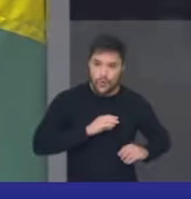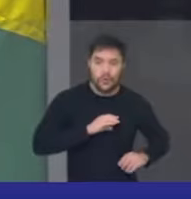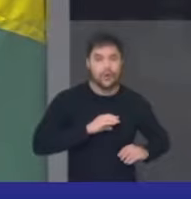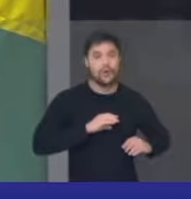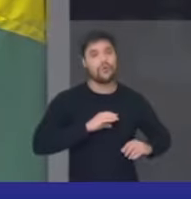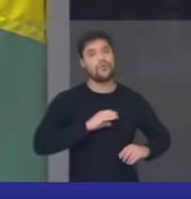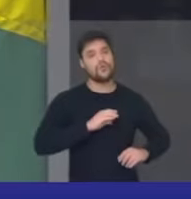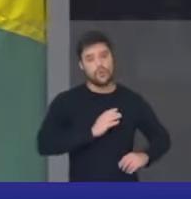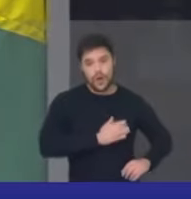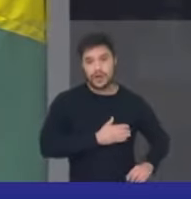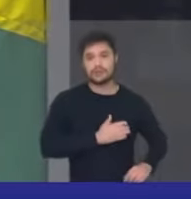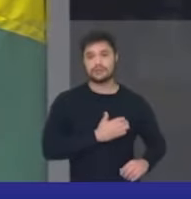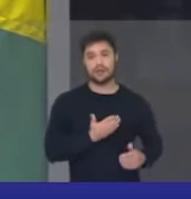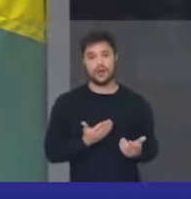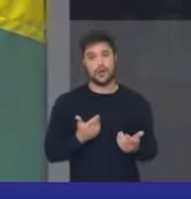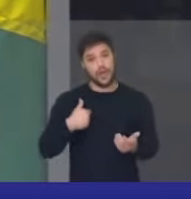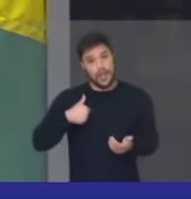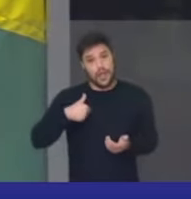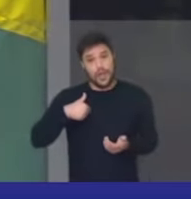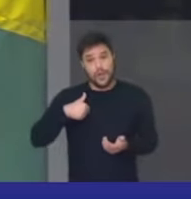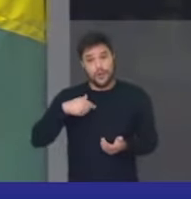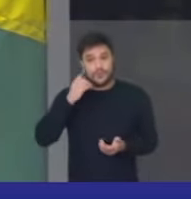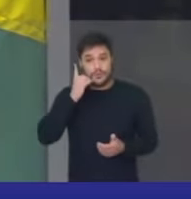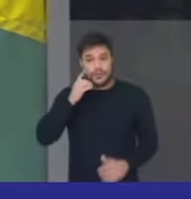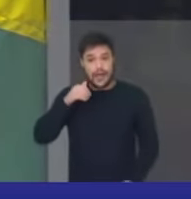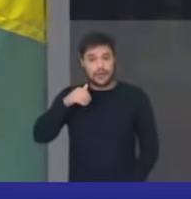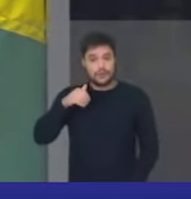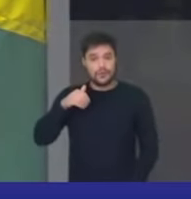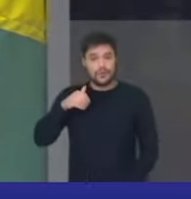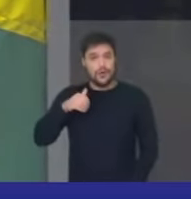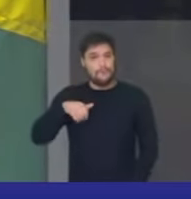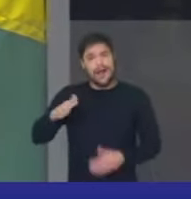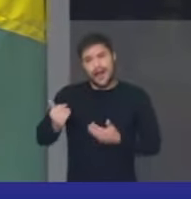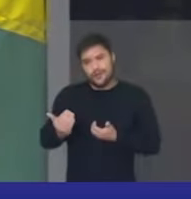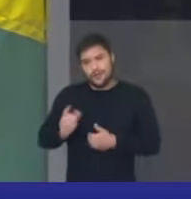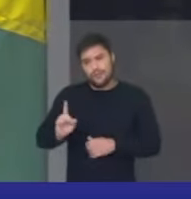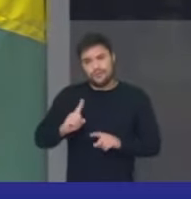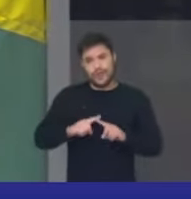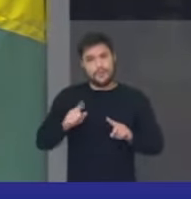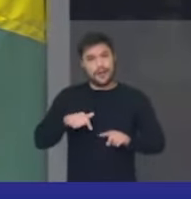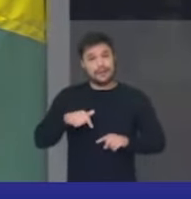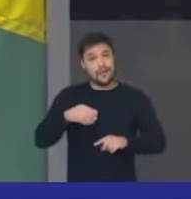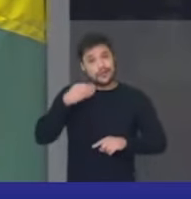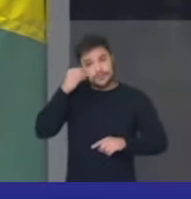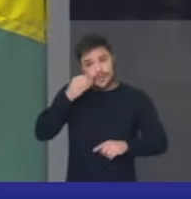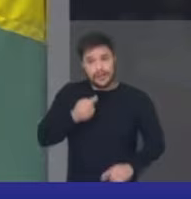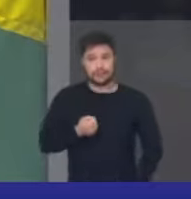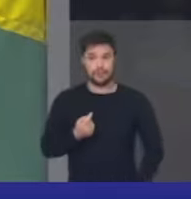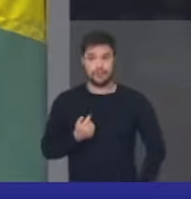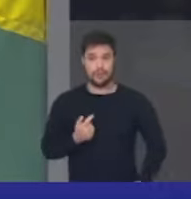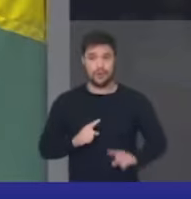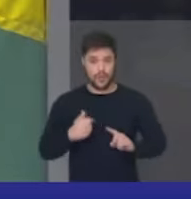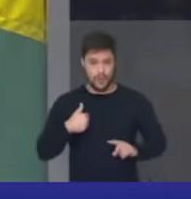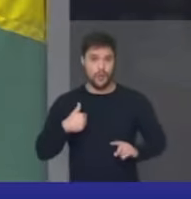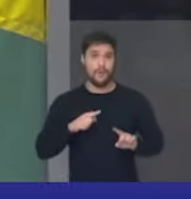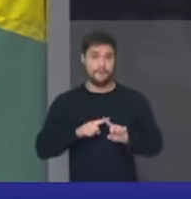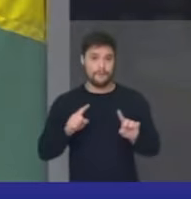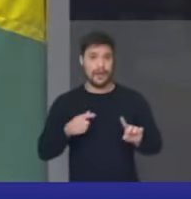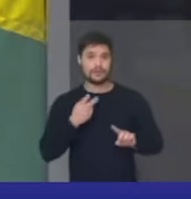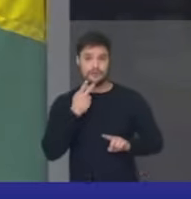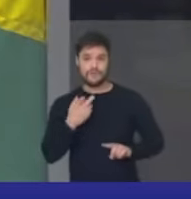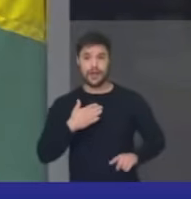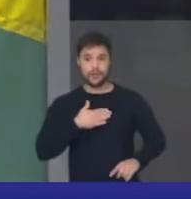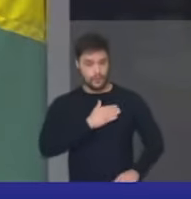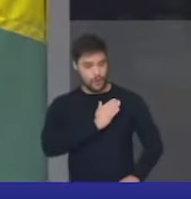eu seja Talvez o mais inexperiente Talvez o o mais não o mais novo mas talvez o mais inexperiente Mas uma coisa eu posso dizer para os senhores meu